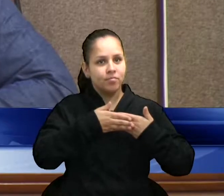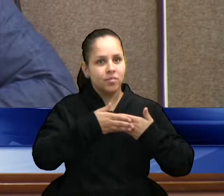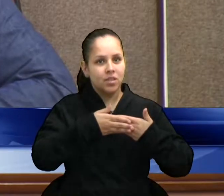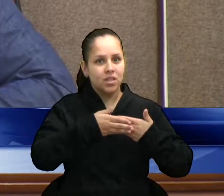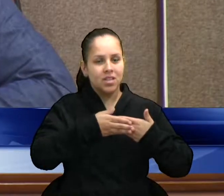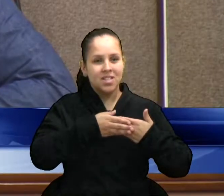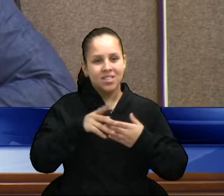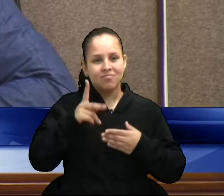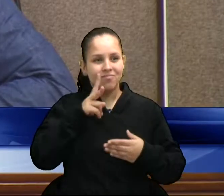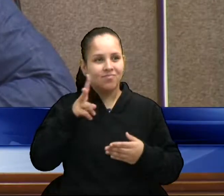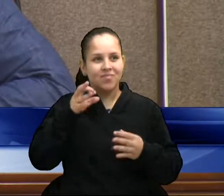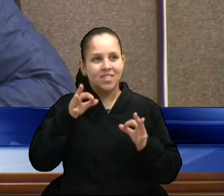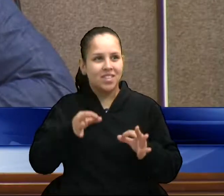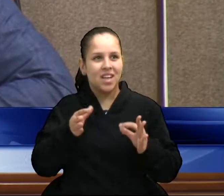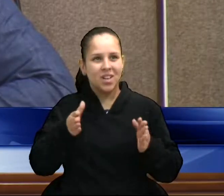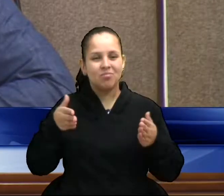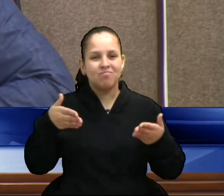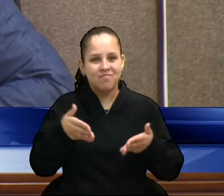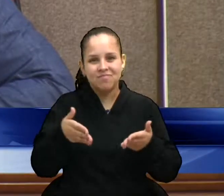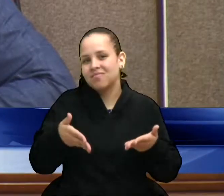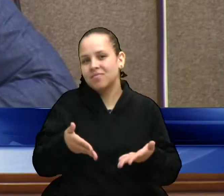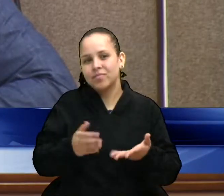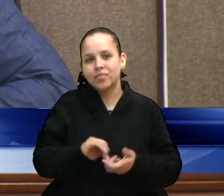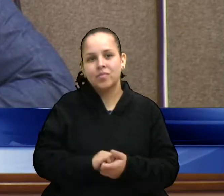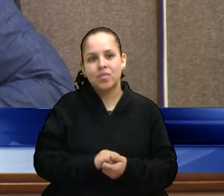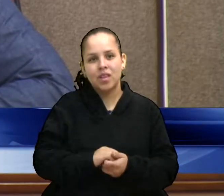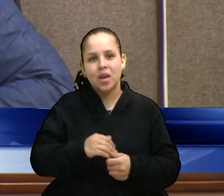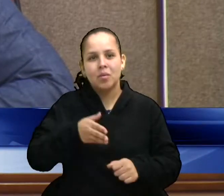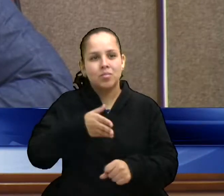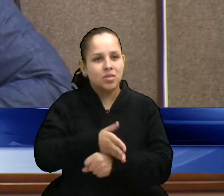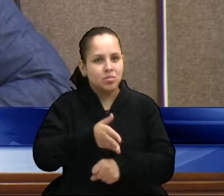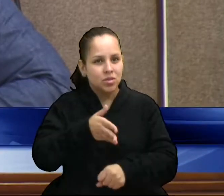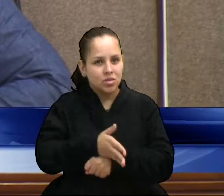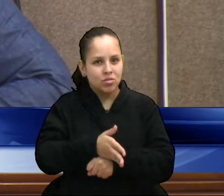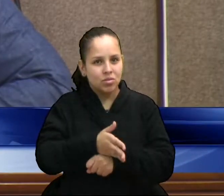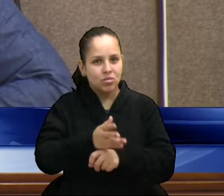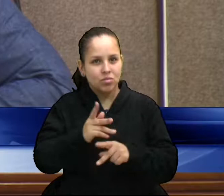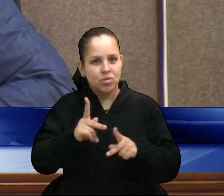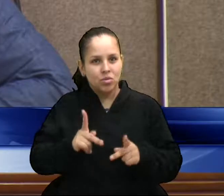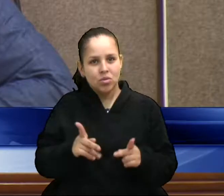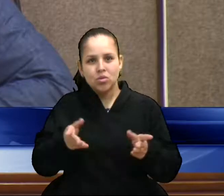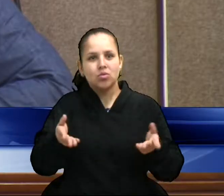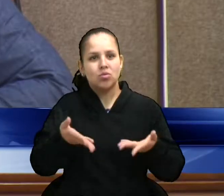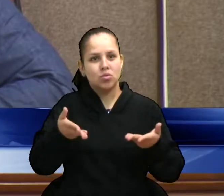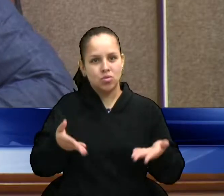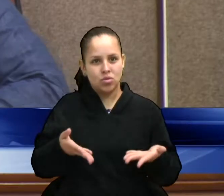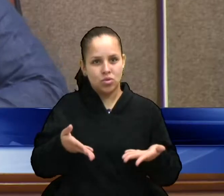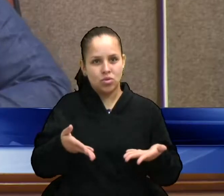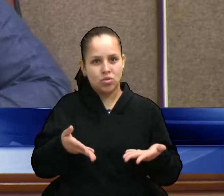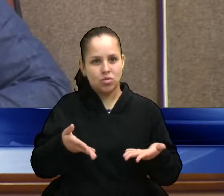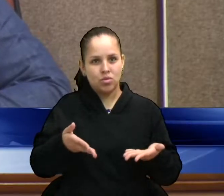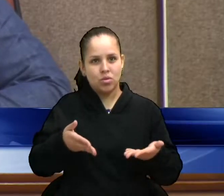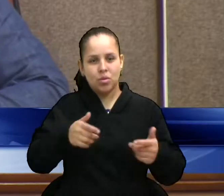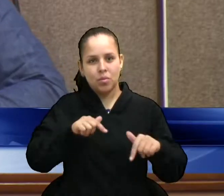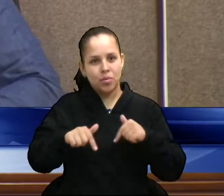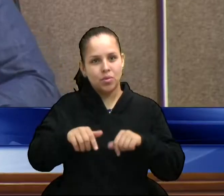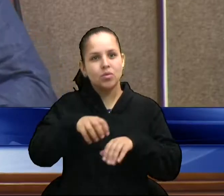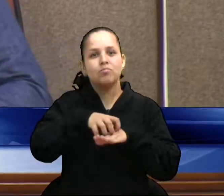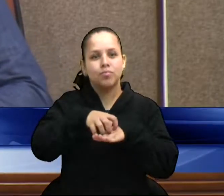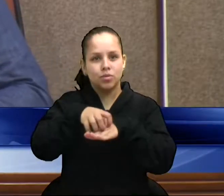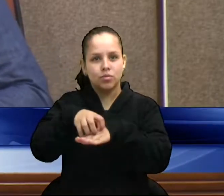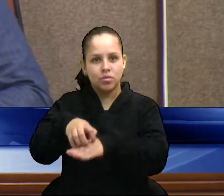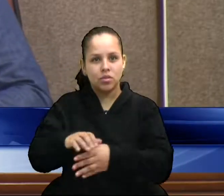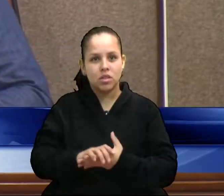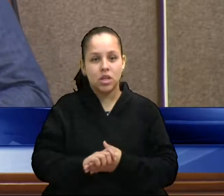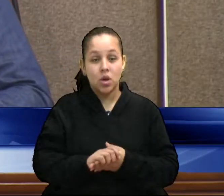inviabilizando, inclusive, a participação dos atuais permissionários do serviço de transporte. Então, uma coisa que